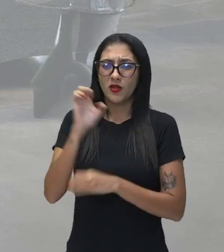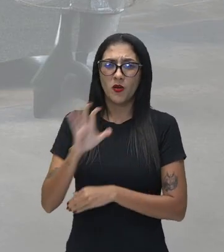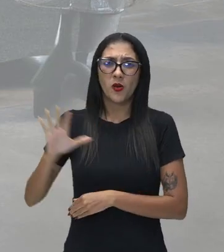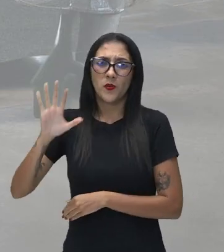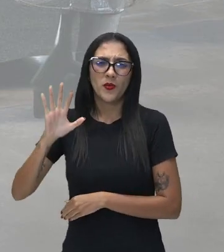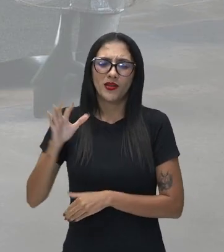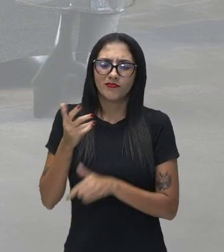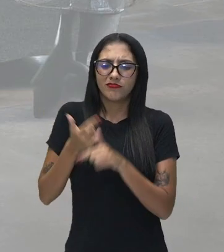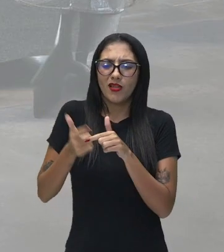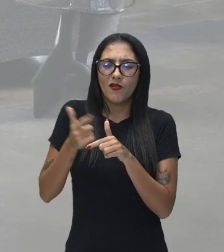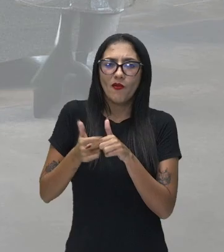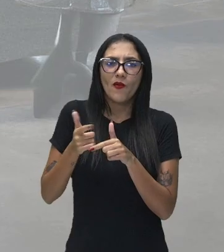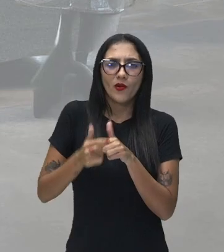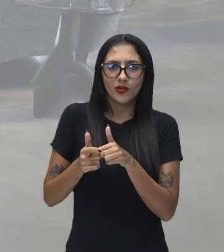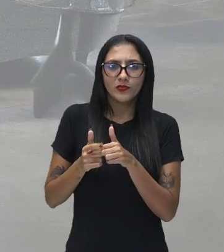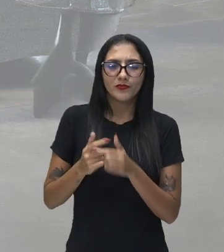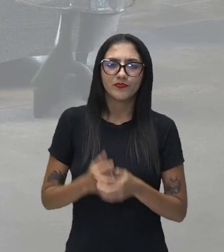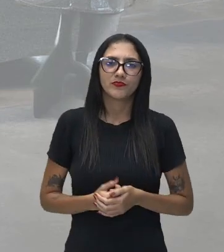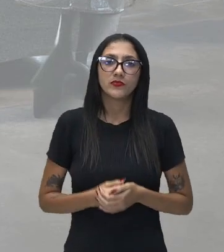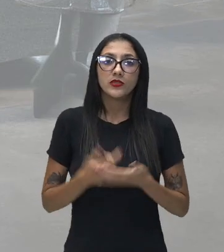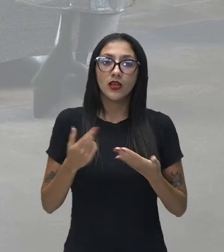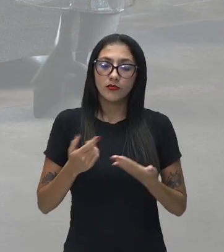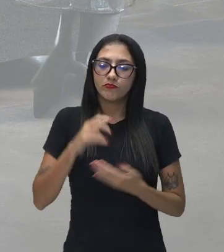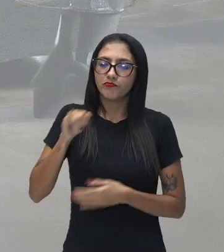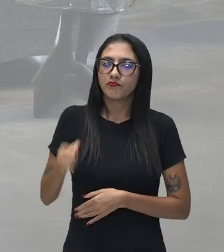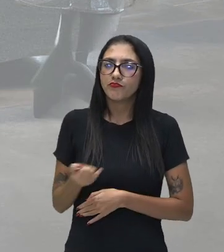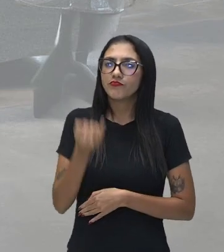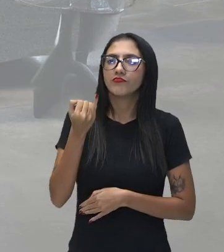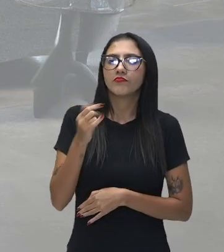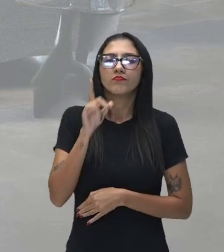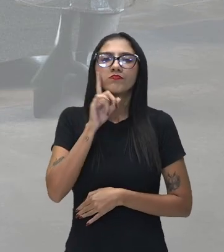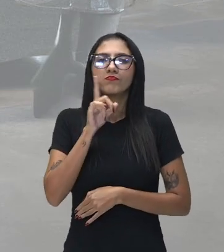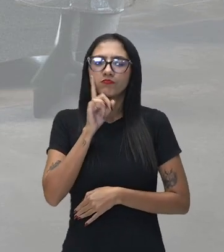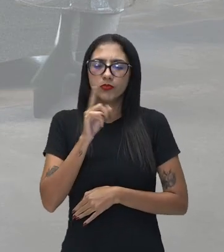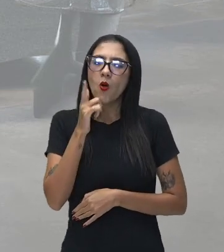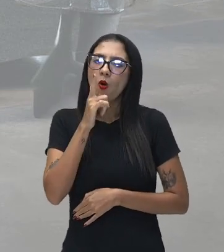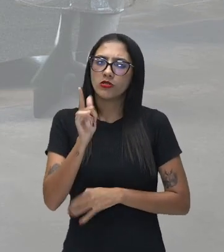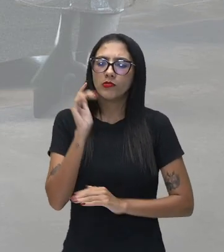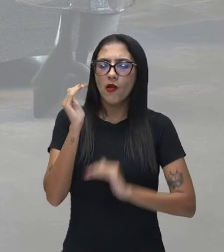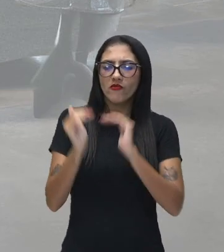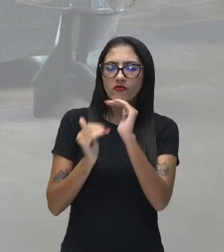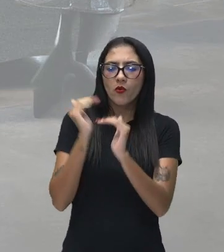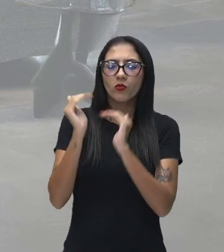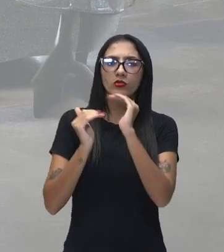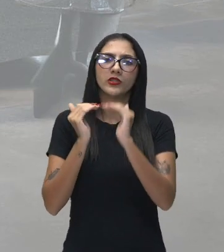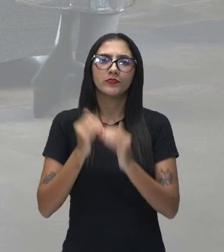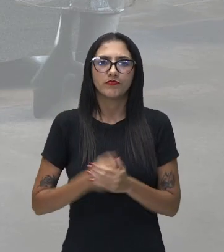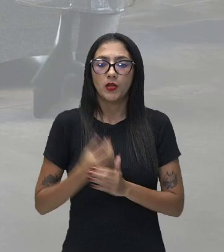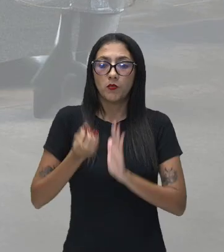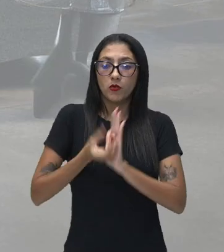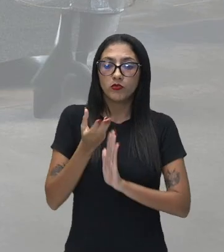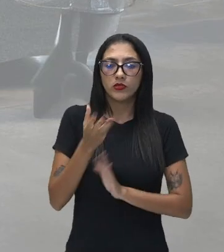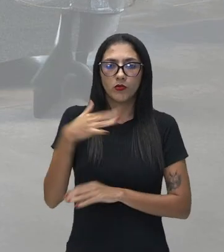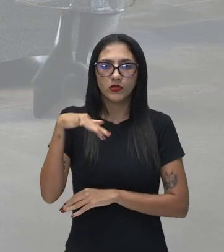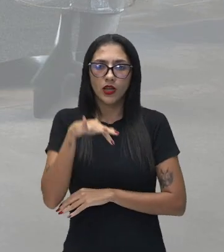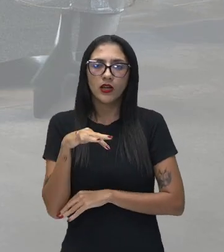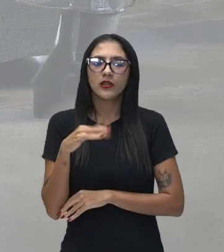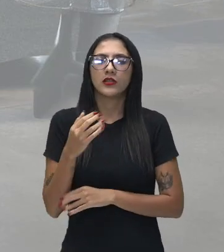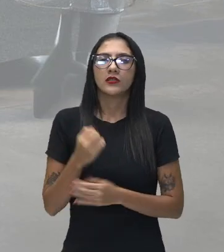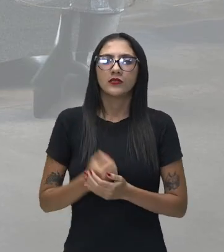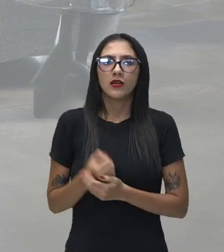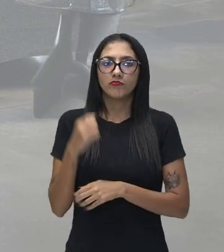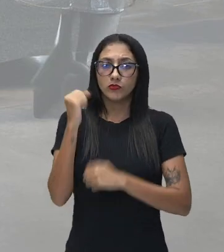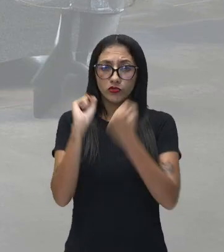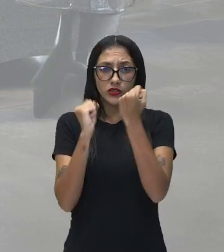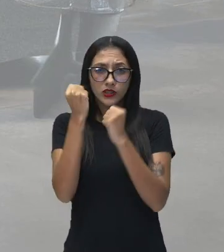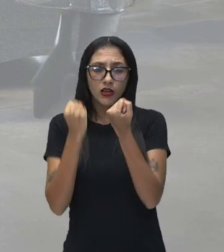quebrada. E os Estados Unidos pegou esse embalo e cresceu ainda muito mais nessa questão da produção industrial, de empréstimos bancários,